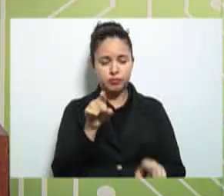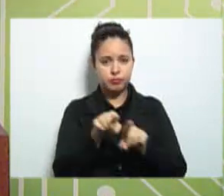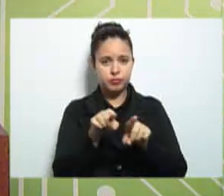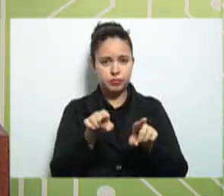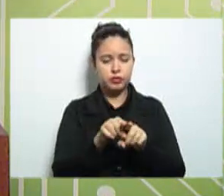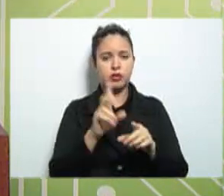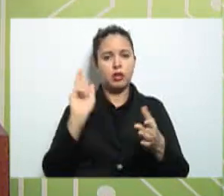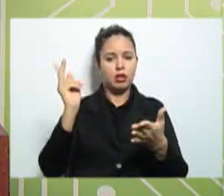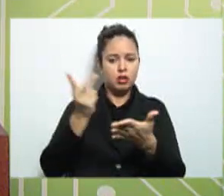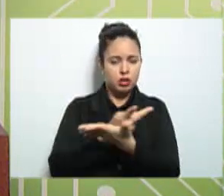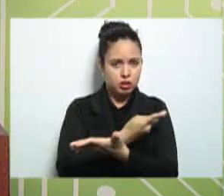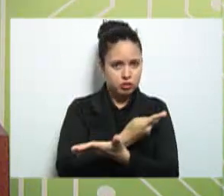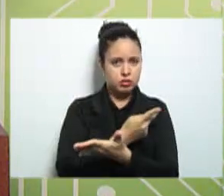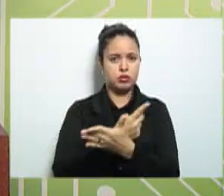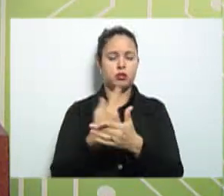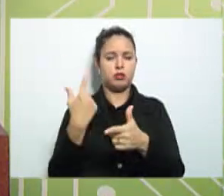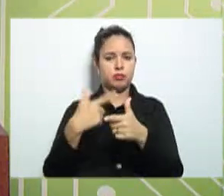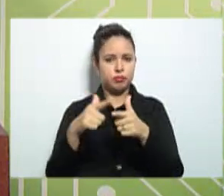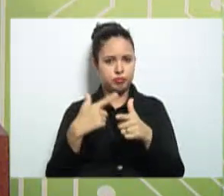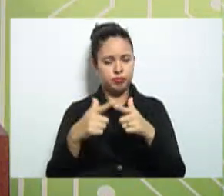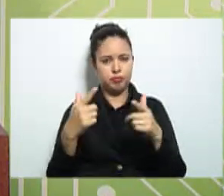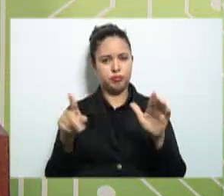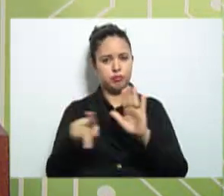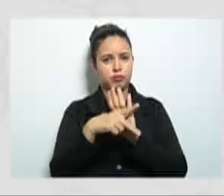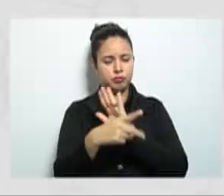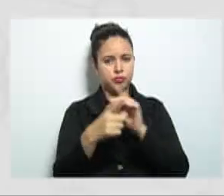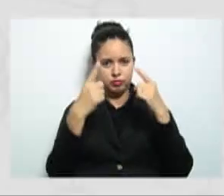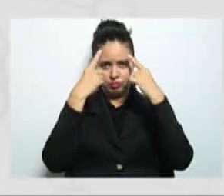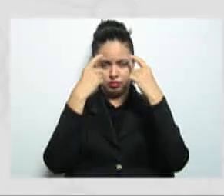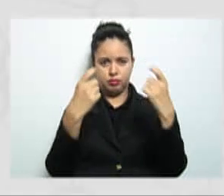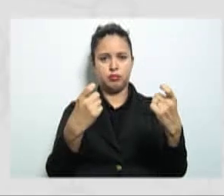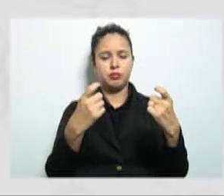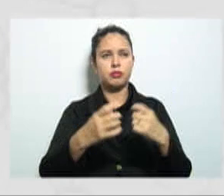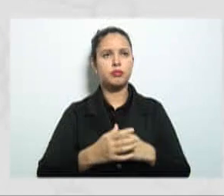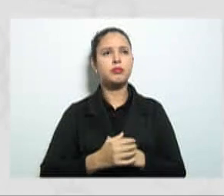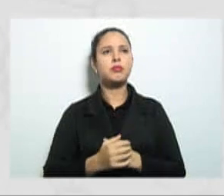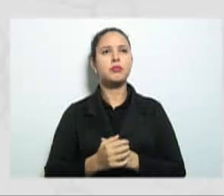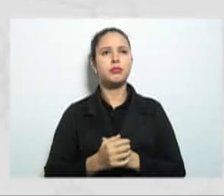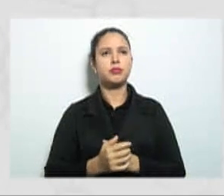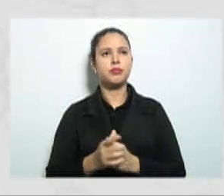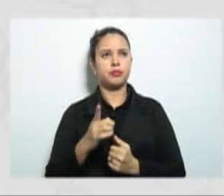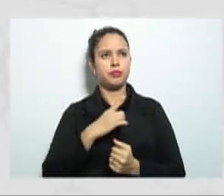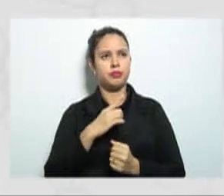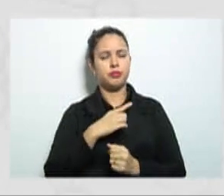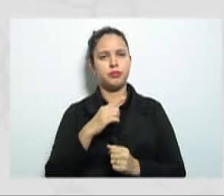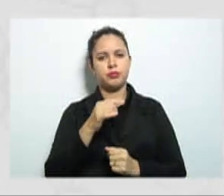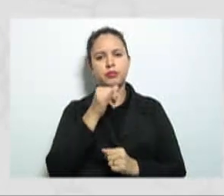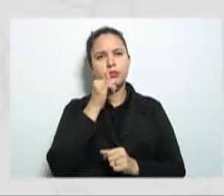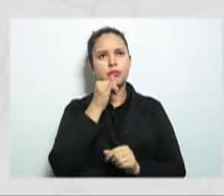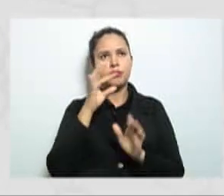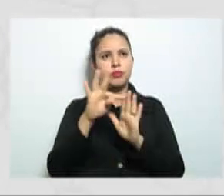causa e a consequência dessa violência. E aqui nós temos um exemplo de um texto dissertativo que diz assim: ao